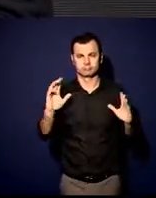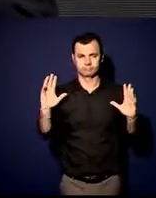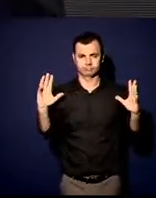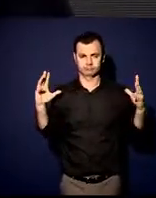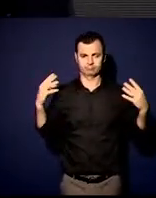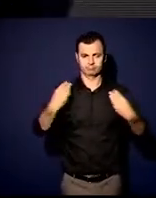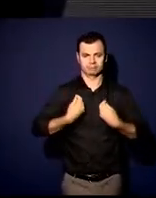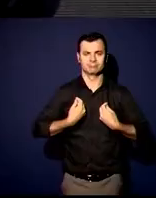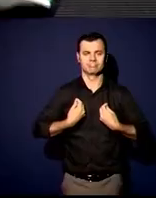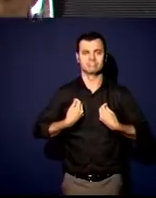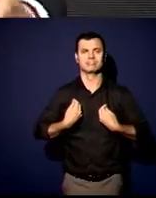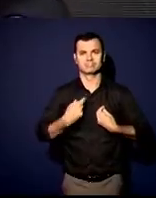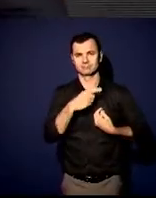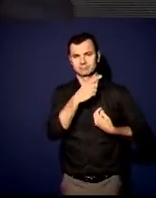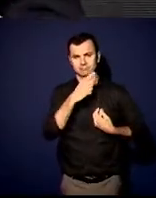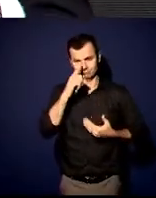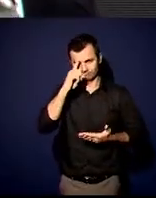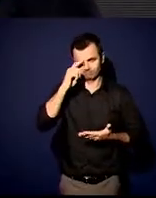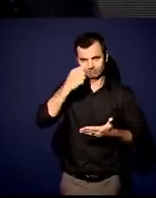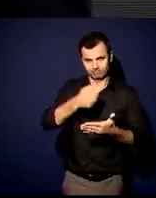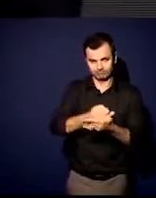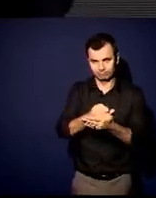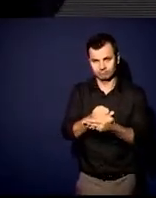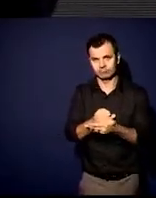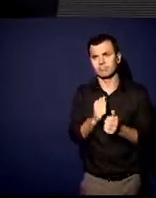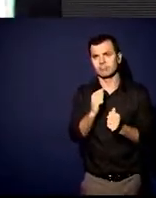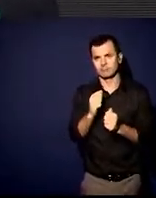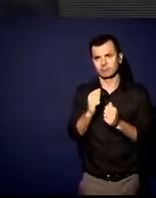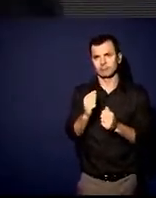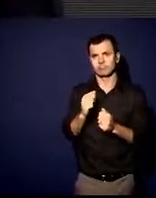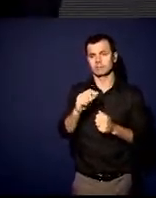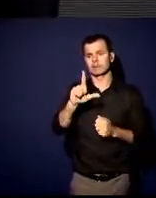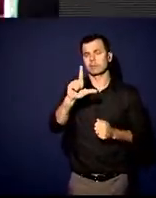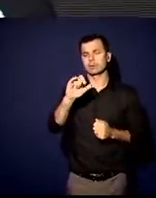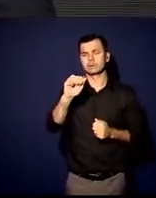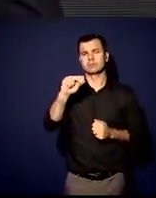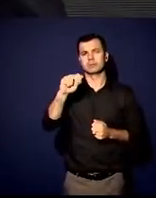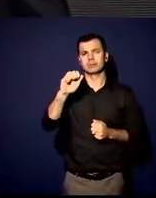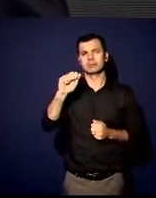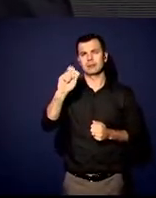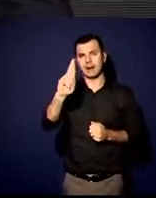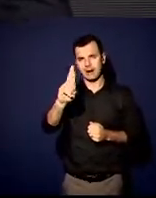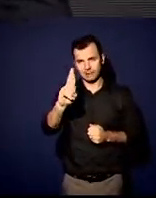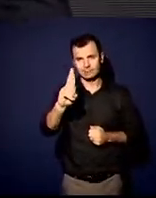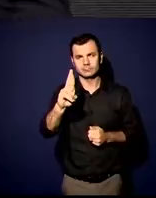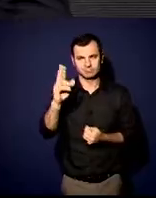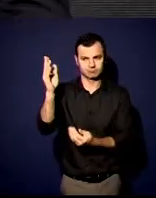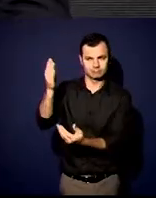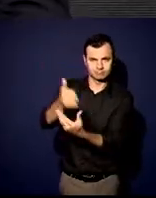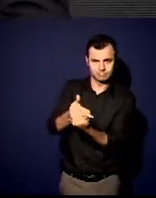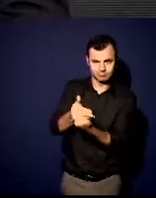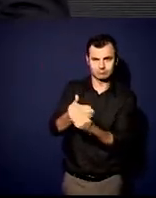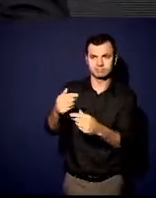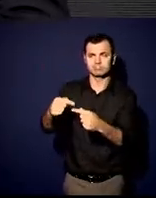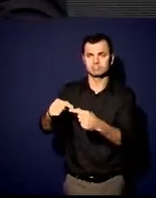essa eliminar Às vezes tem um pedido de vistas e ela fica um tempo Supremo bem corrigindo mas principalmente a câmera do